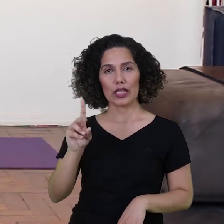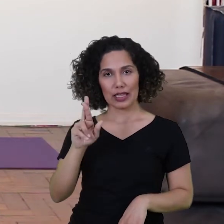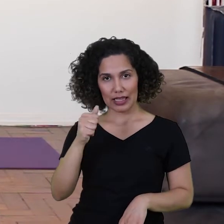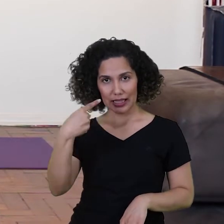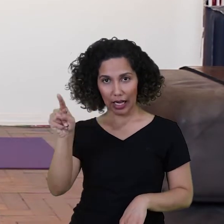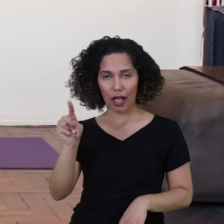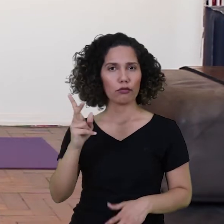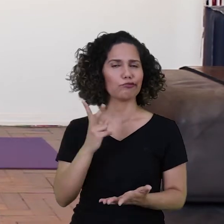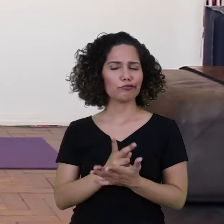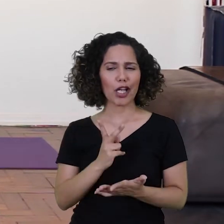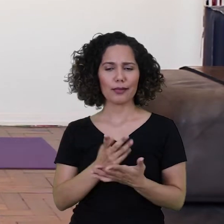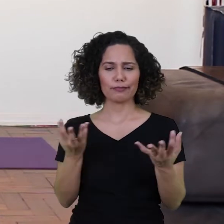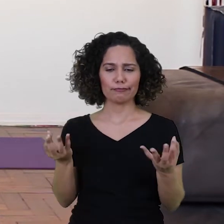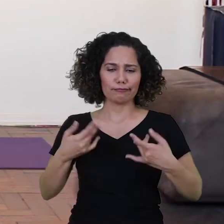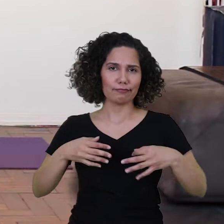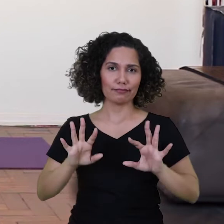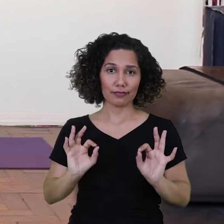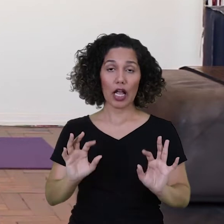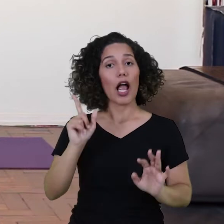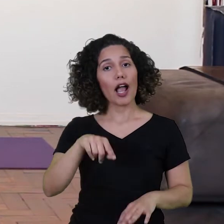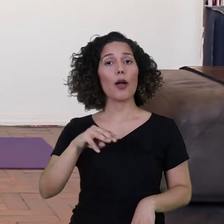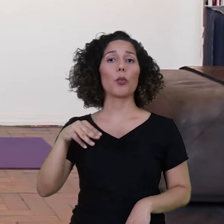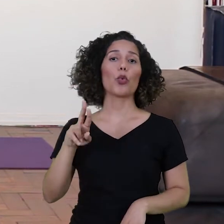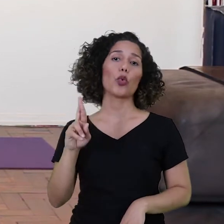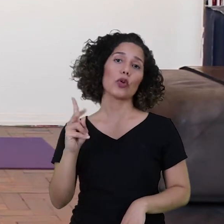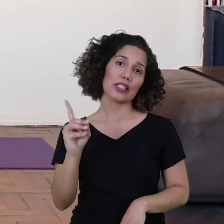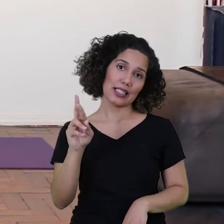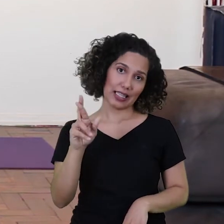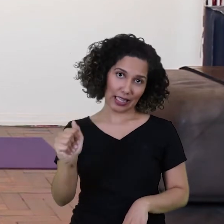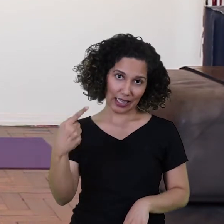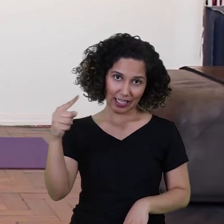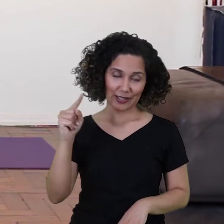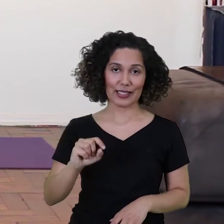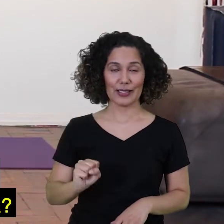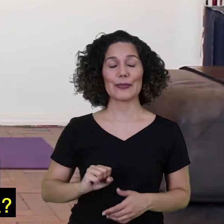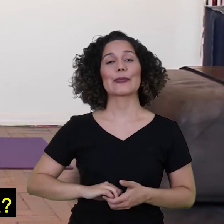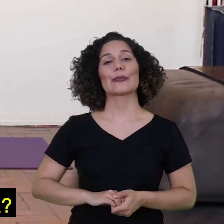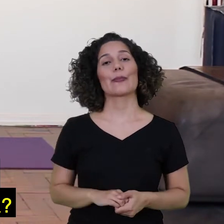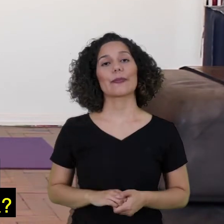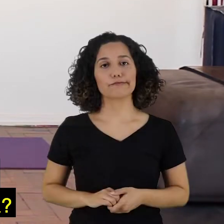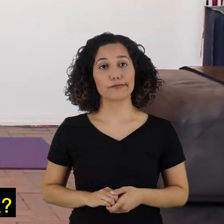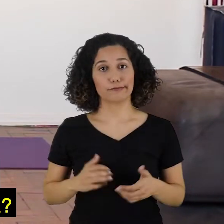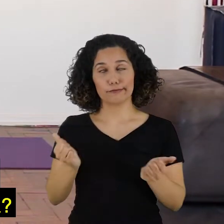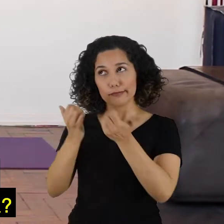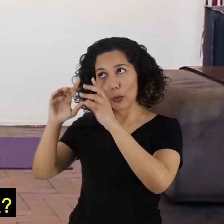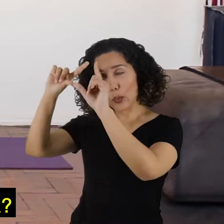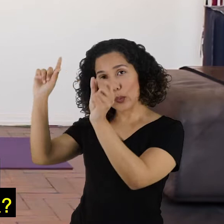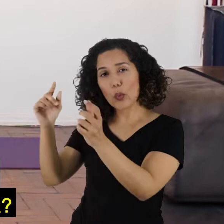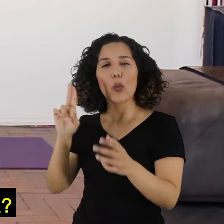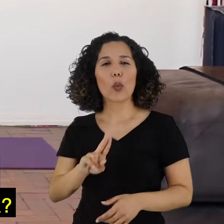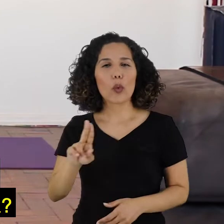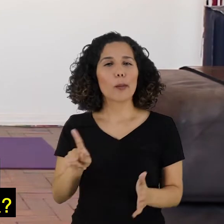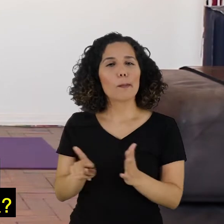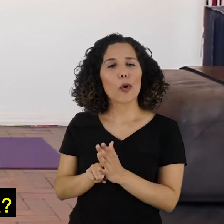Tudo que a gente faz com as mãos na yoga chama mudra, mudras, tá? Nessa saudação, a gente vai usar